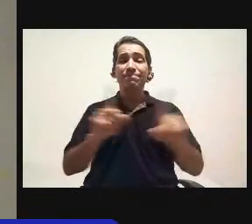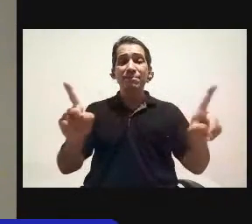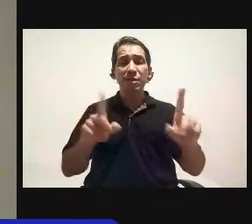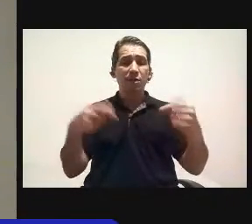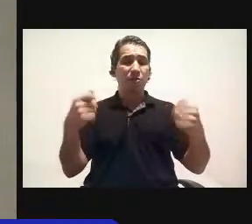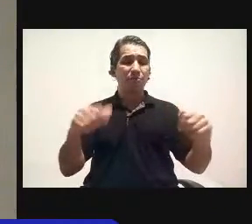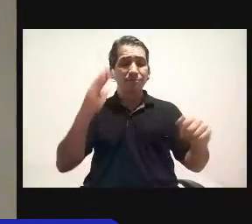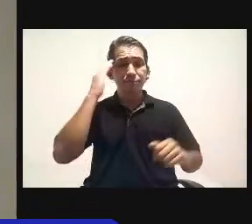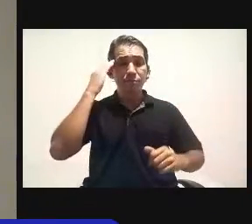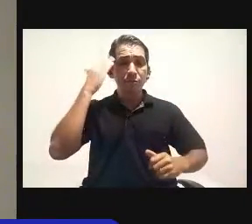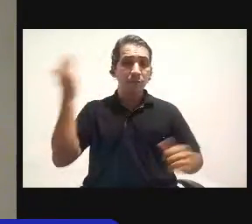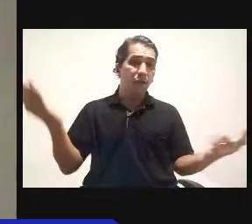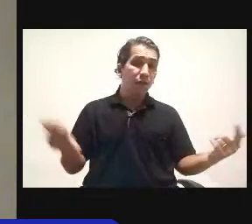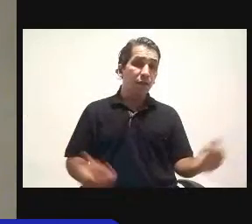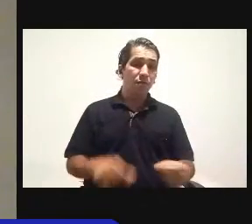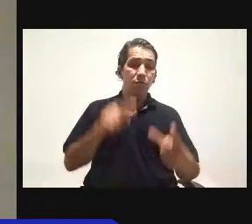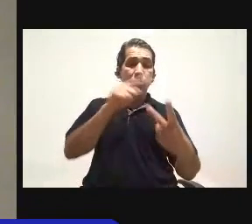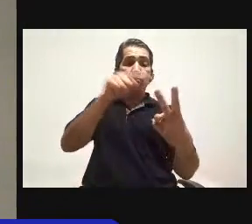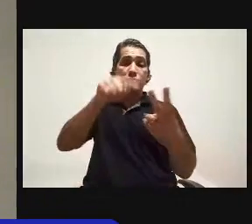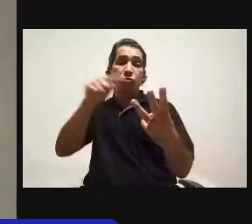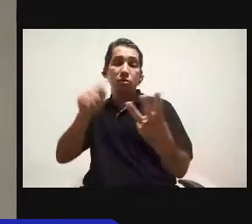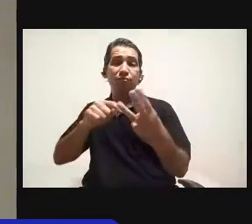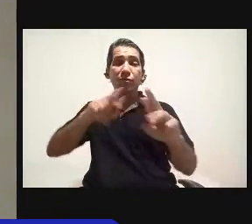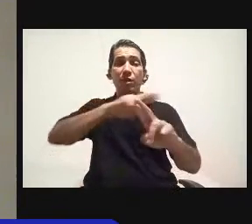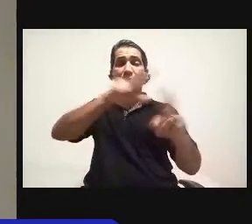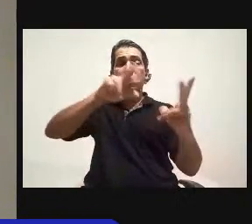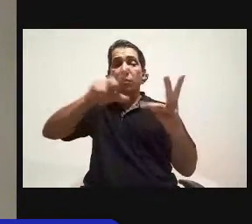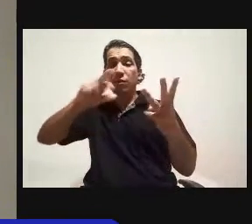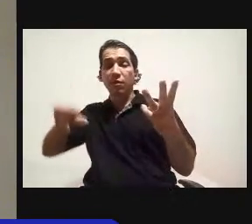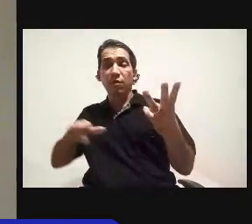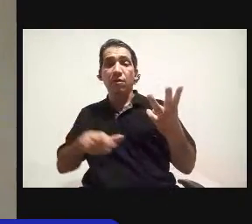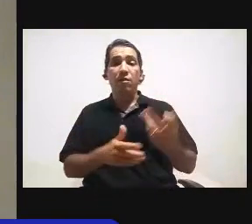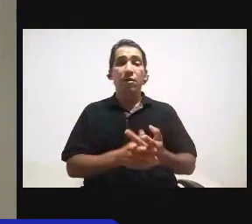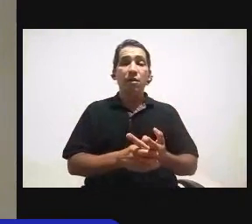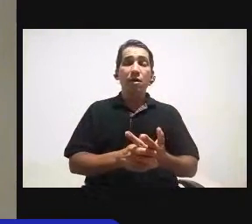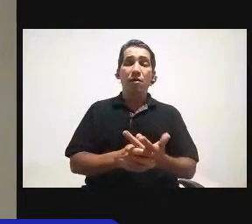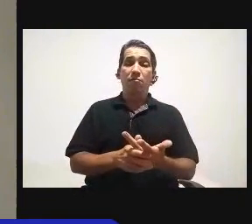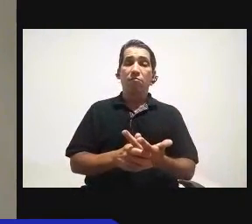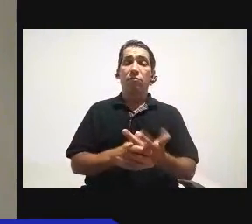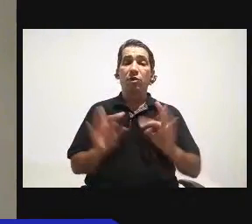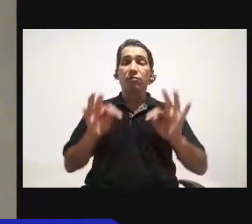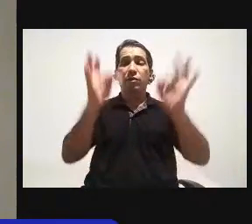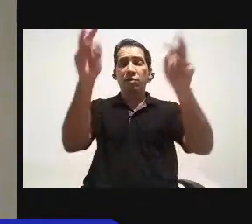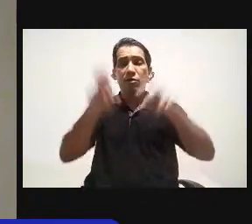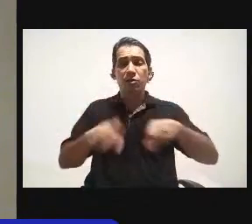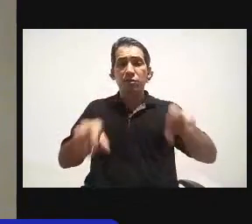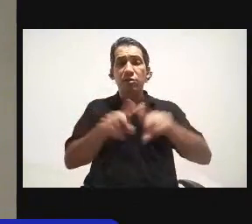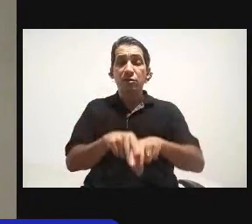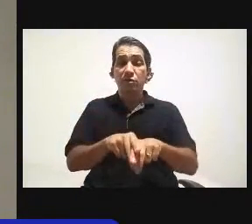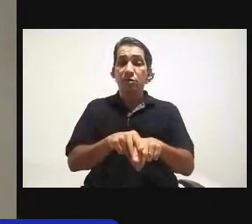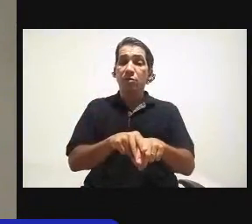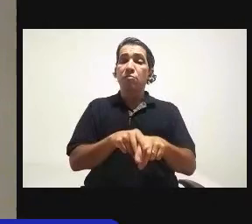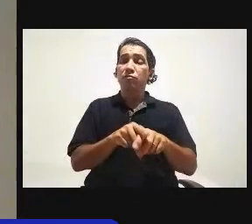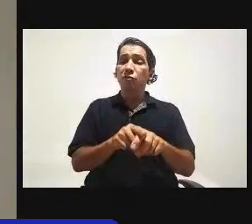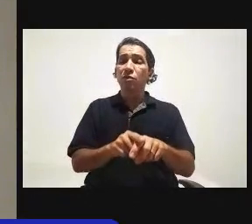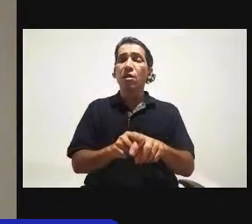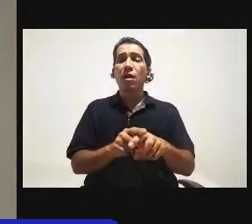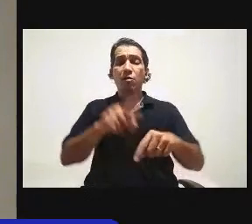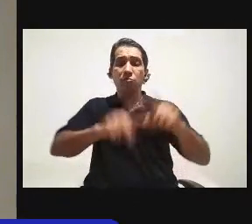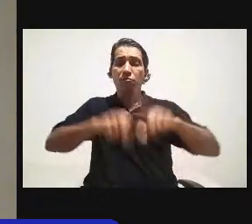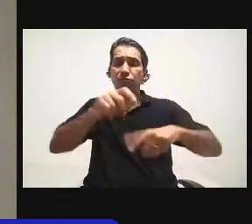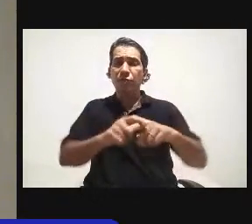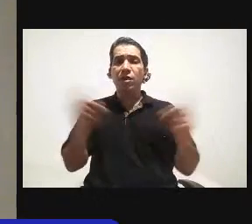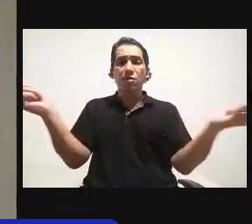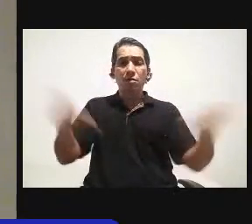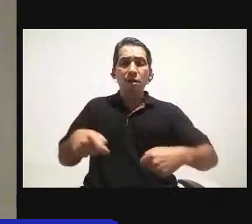a tecnologia é um meio para nós alcançarmos um fim, que é a transição de uma era industrial